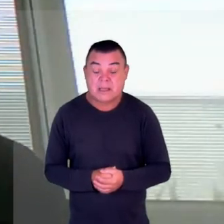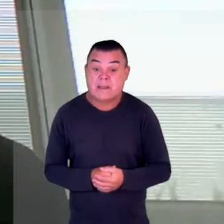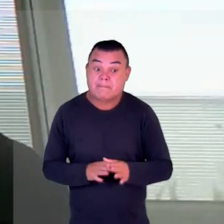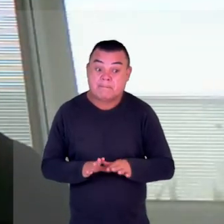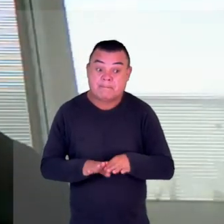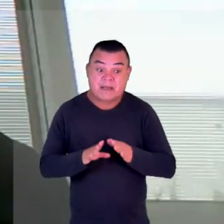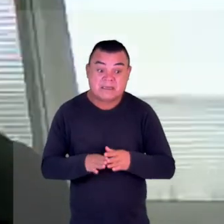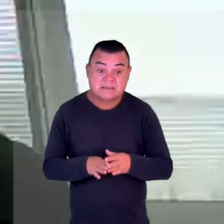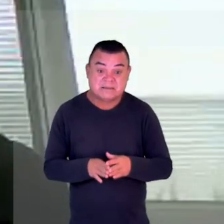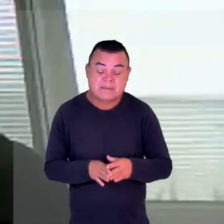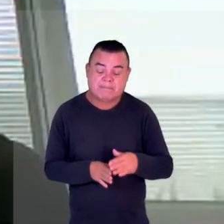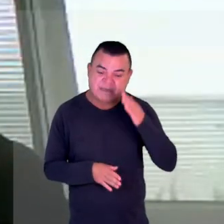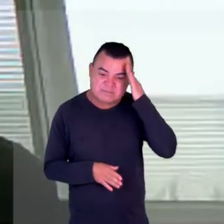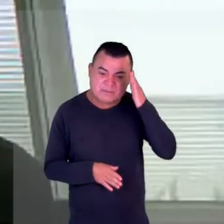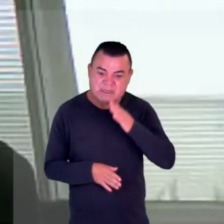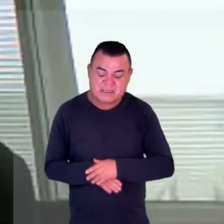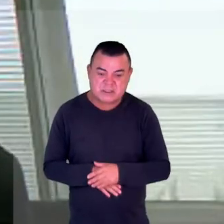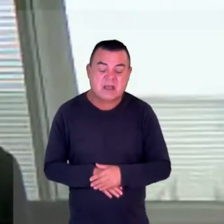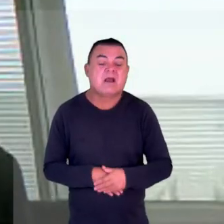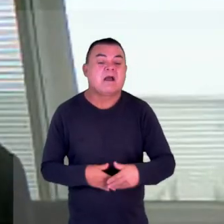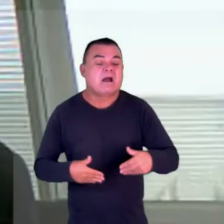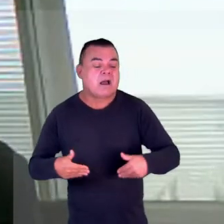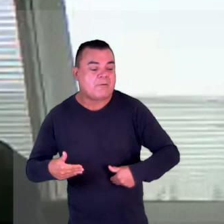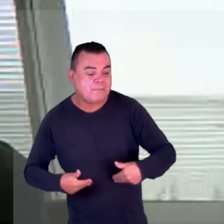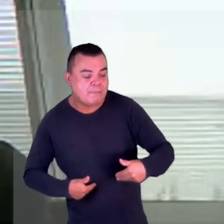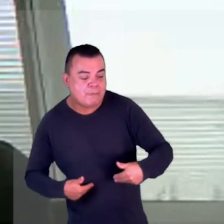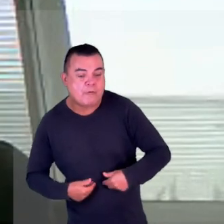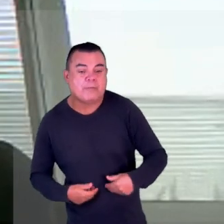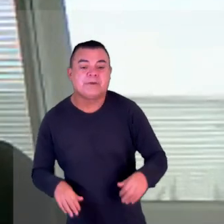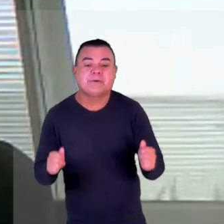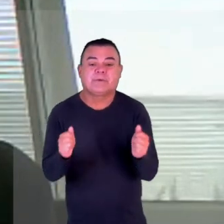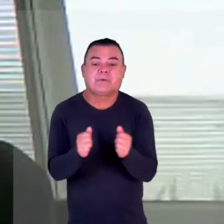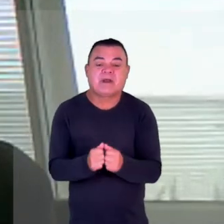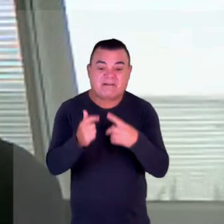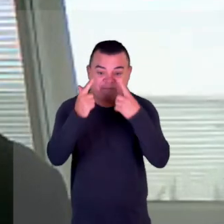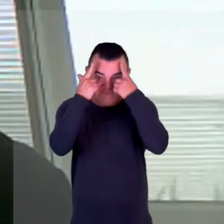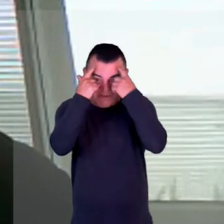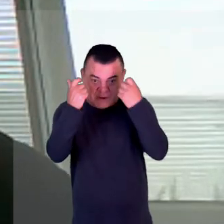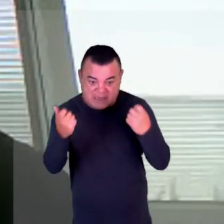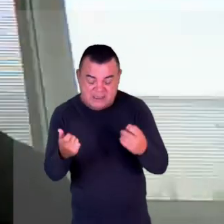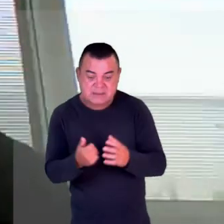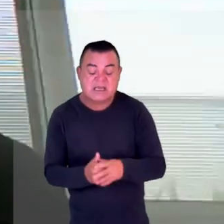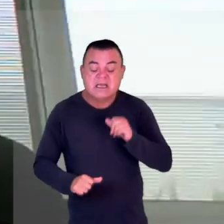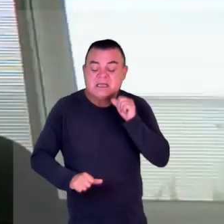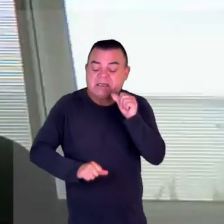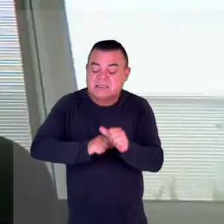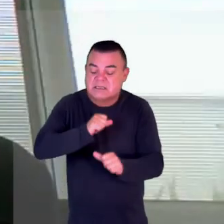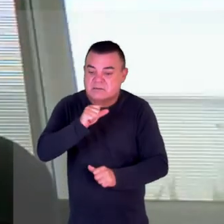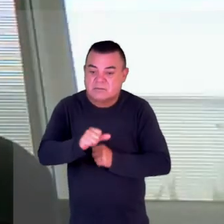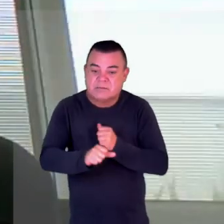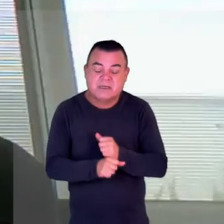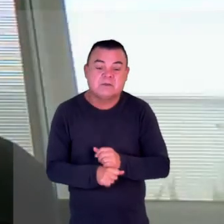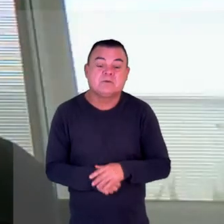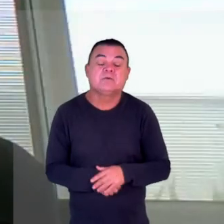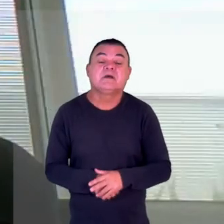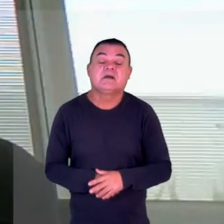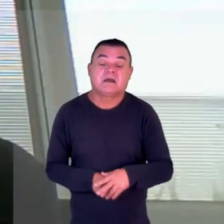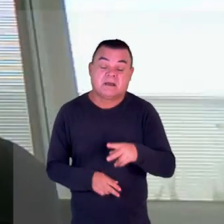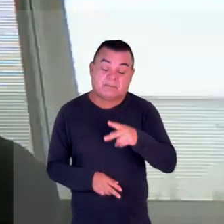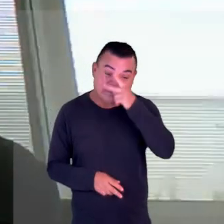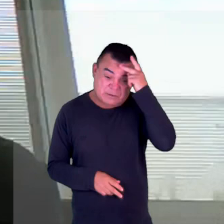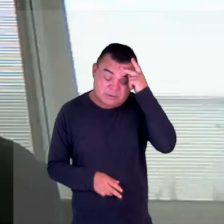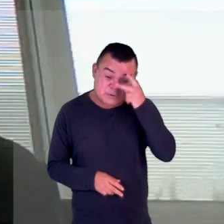graça né ao lado da violência transformando o homem presente num refém do seu próprio tempo n